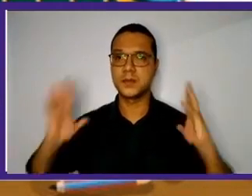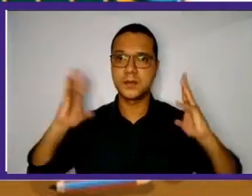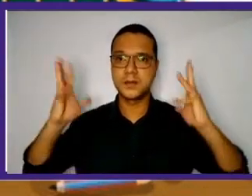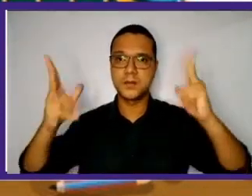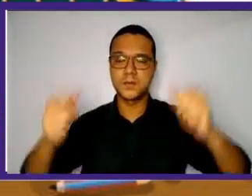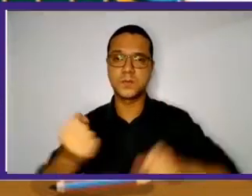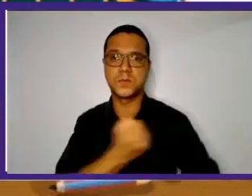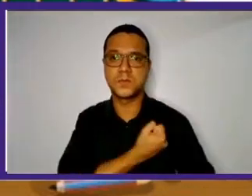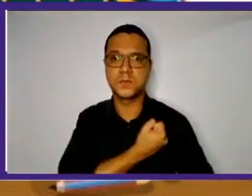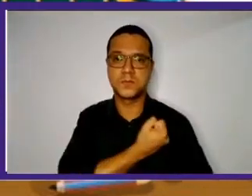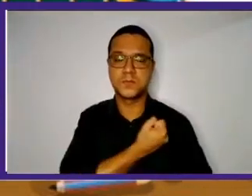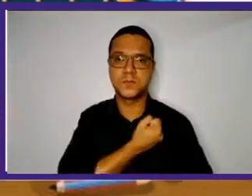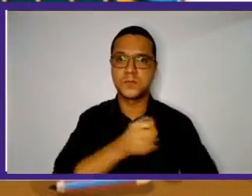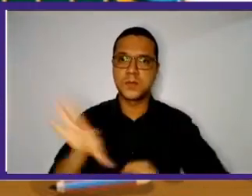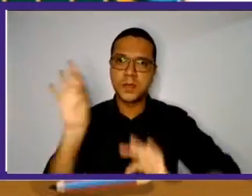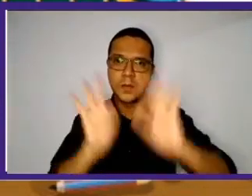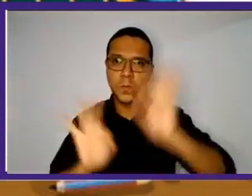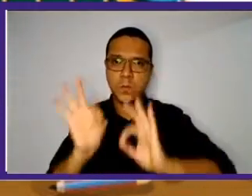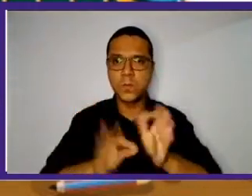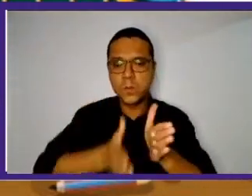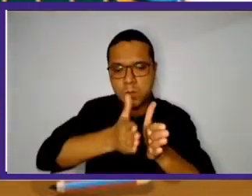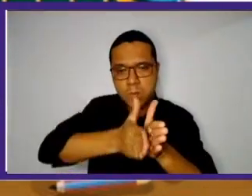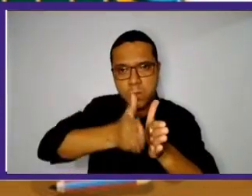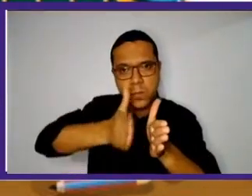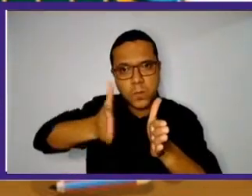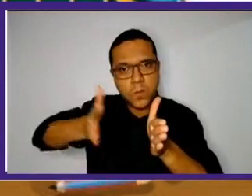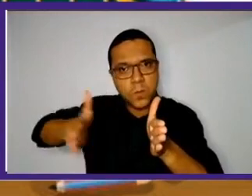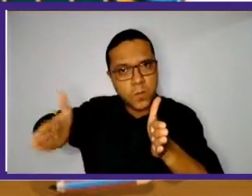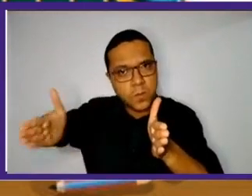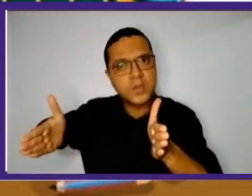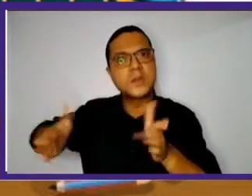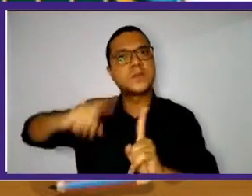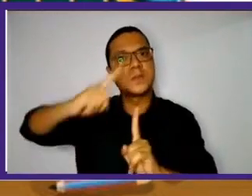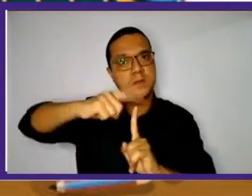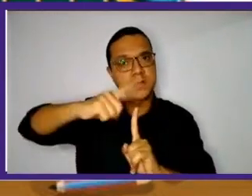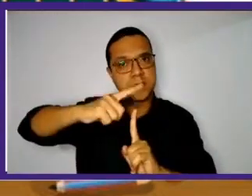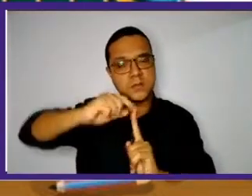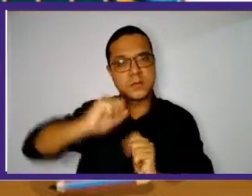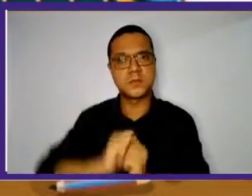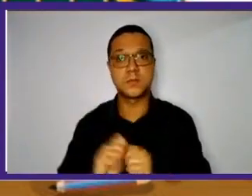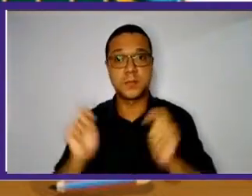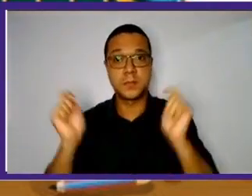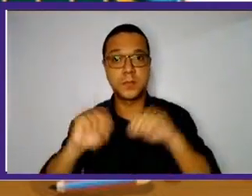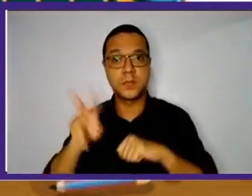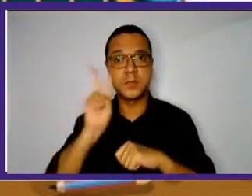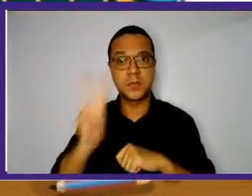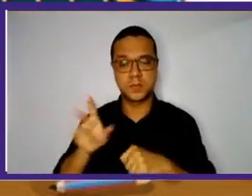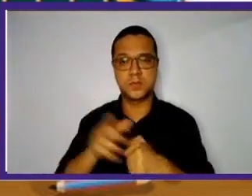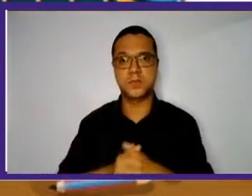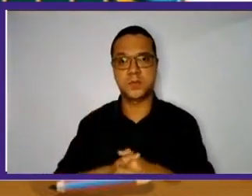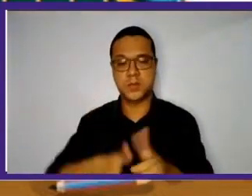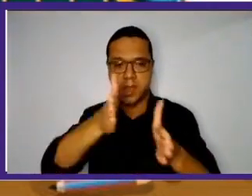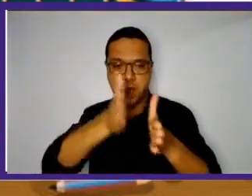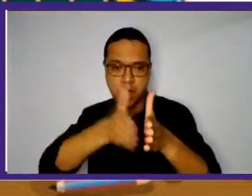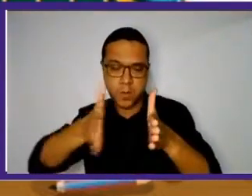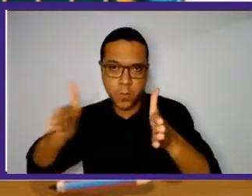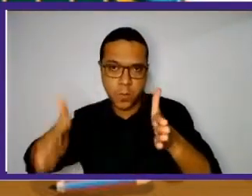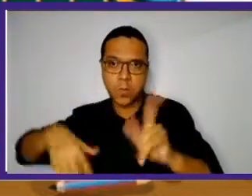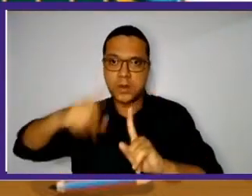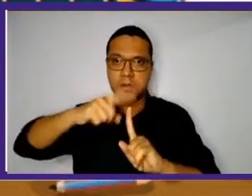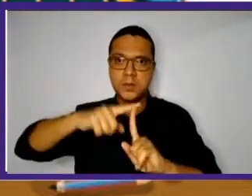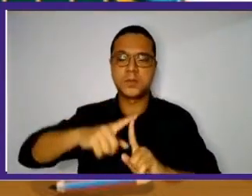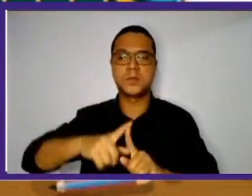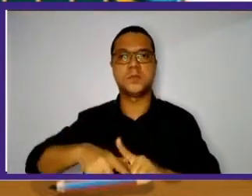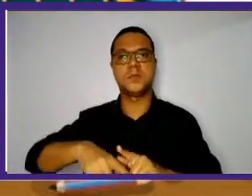Todos esses números são organizados em ordens e classes. Podemos ver essas ordens e